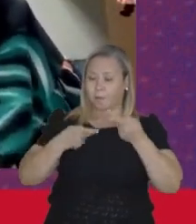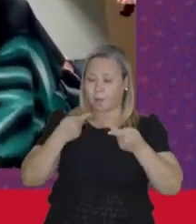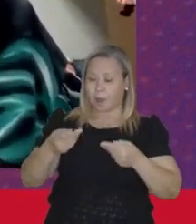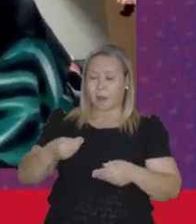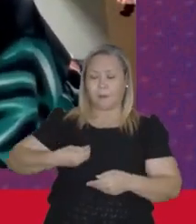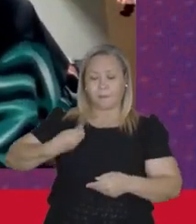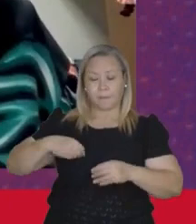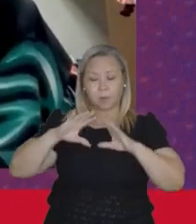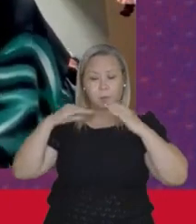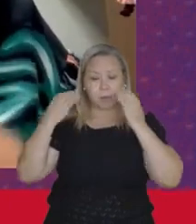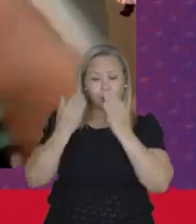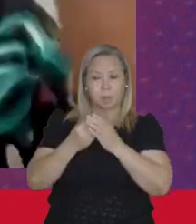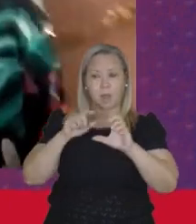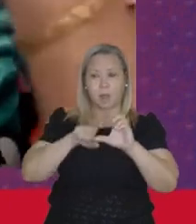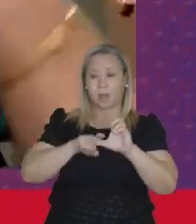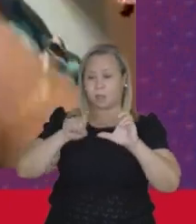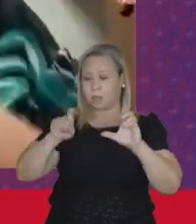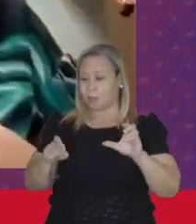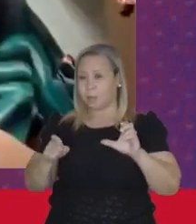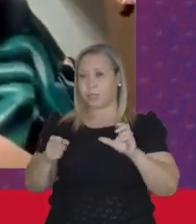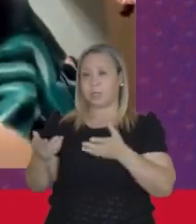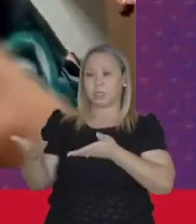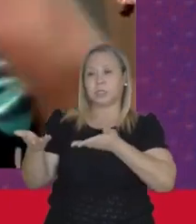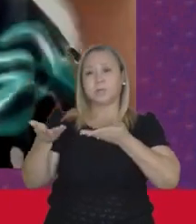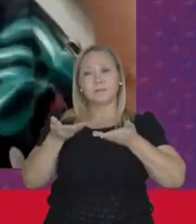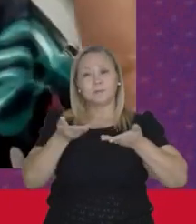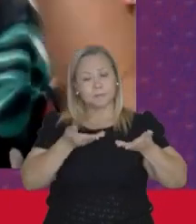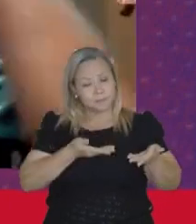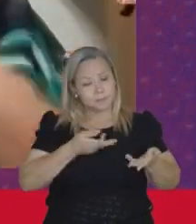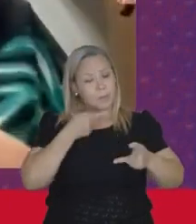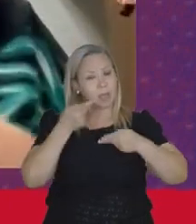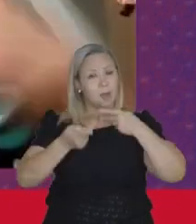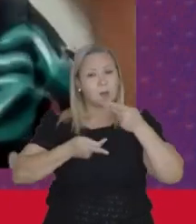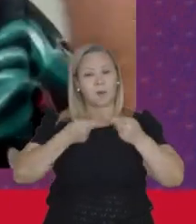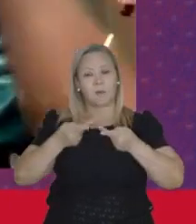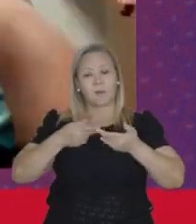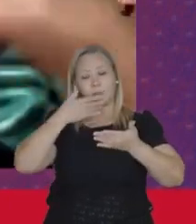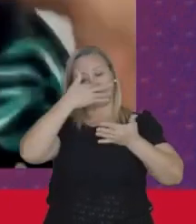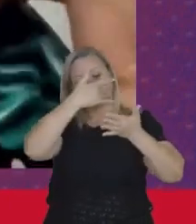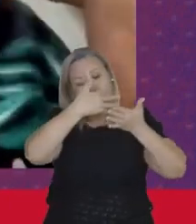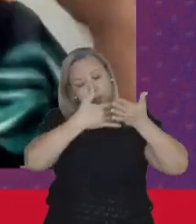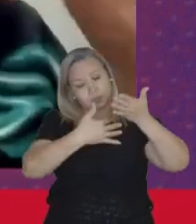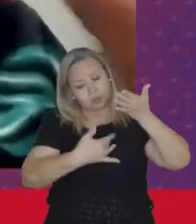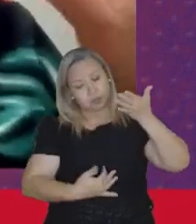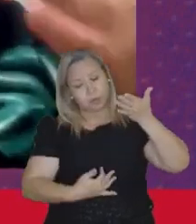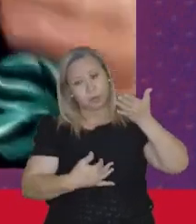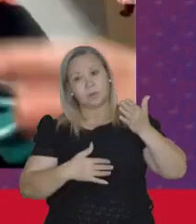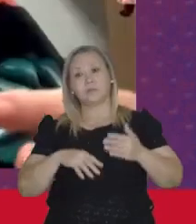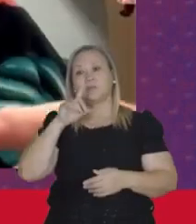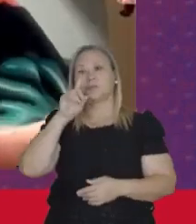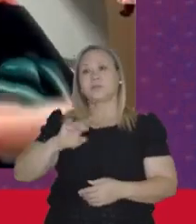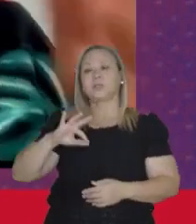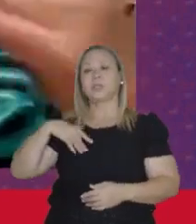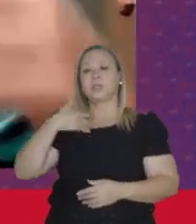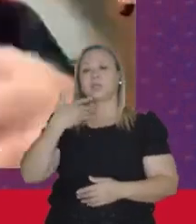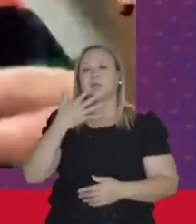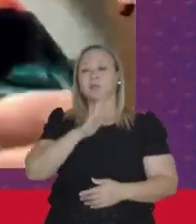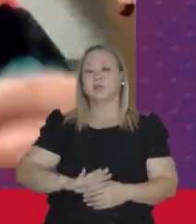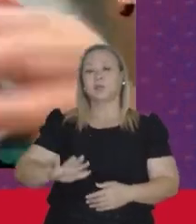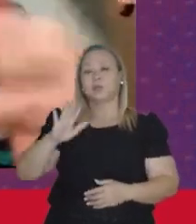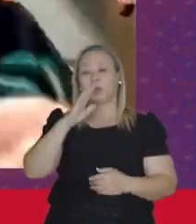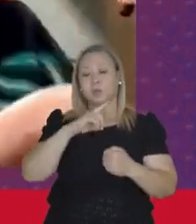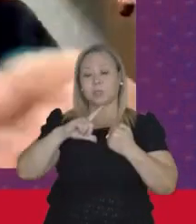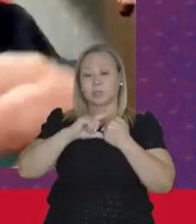à vida independente, e vem trazendo os direitos em todos esses artigos,